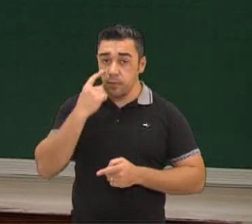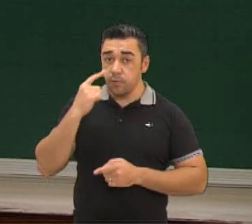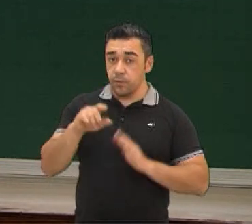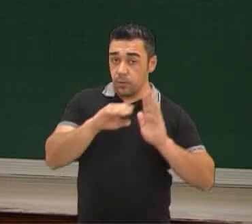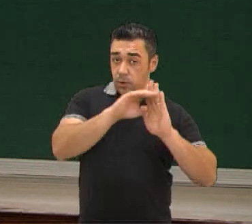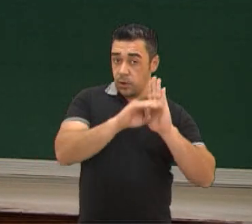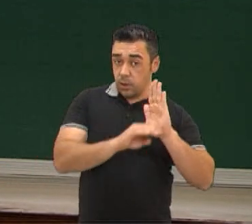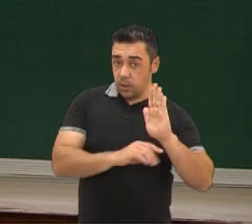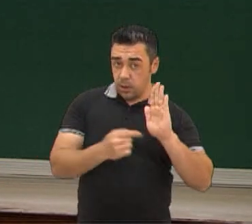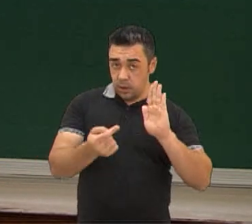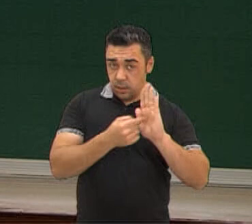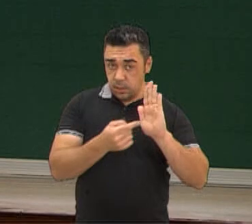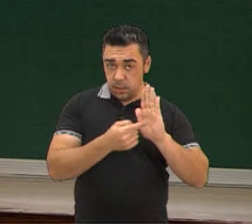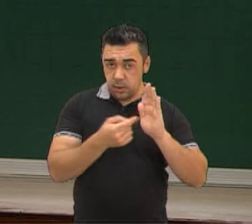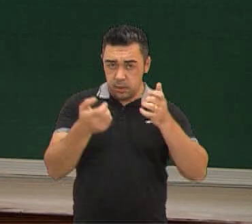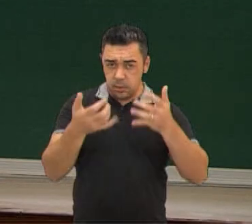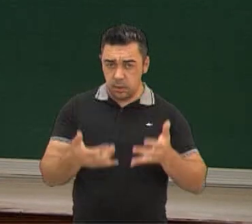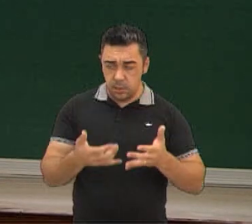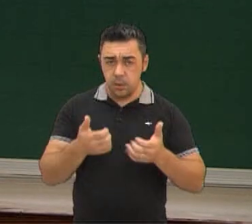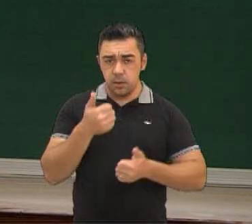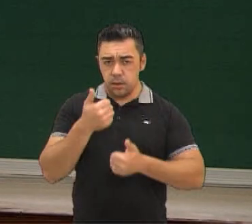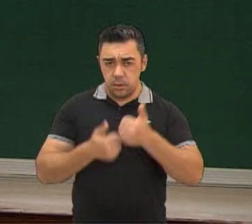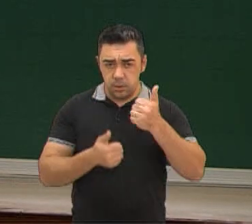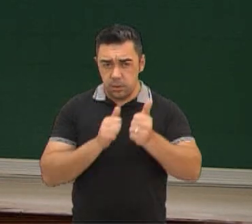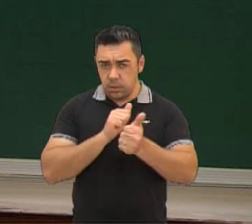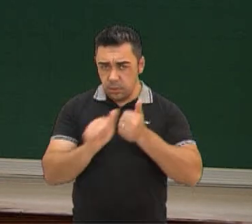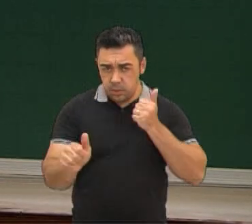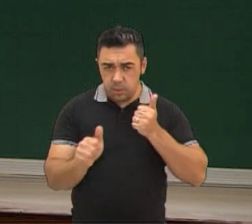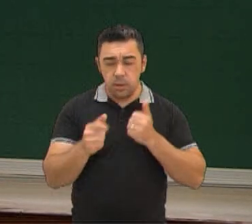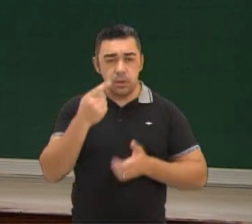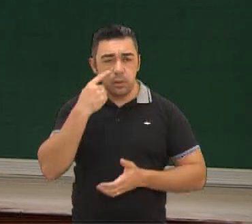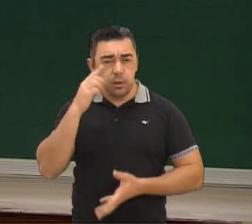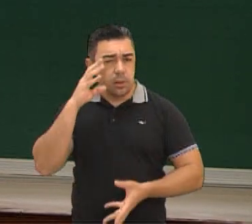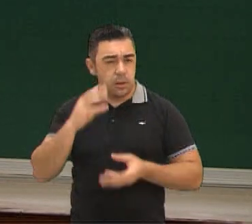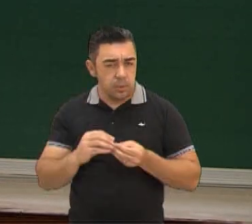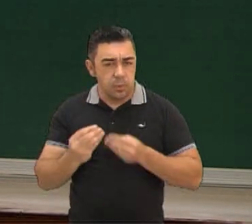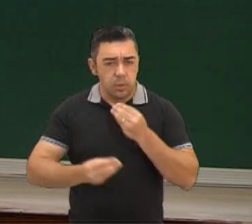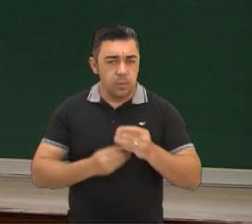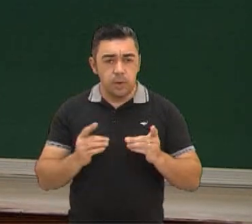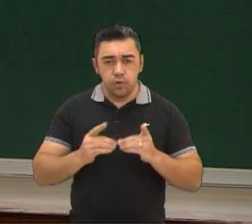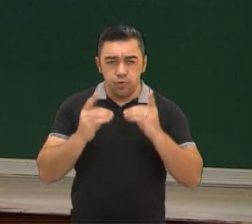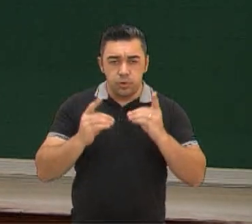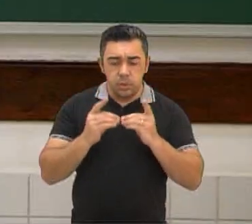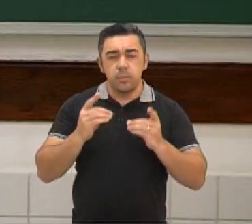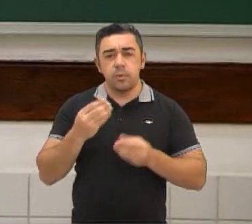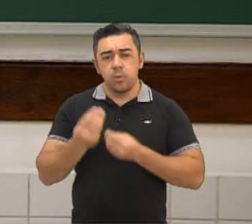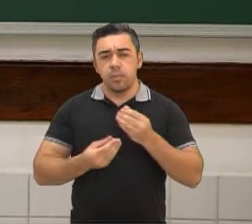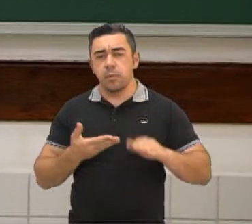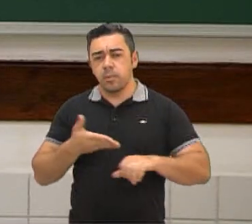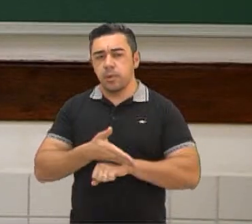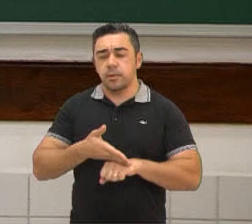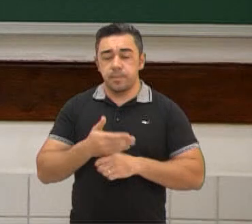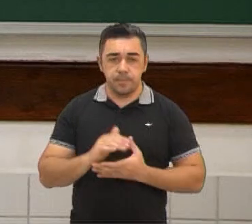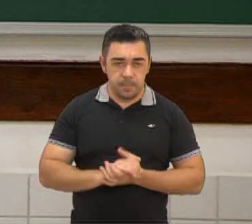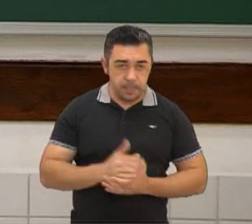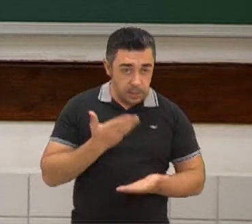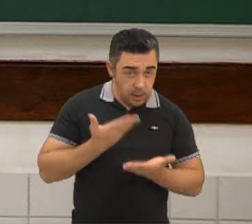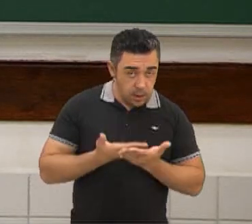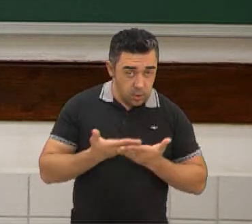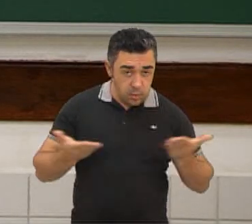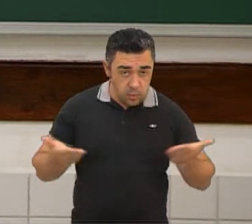regras básicas desse esporte e entendeu mais ou menos qual é a dinâmica de jogo. Na aula de hoje nós